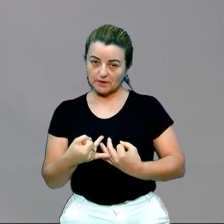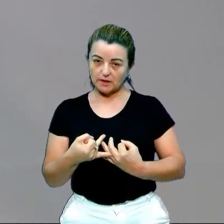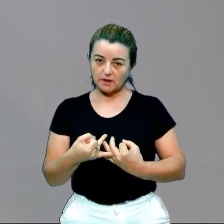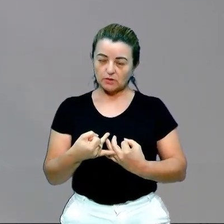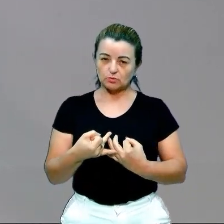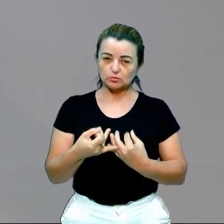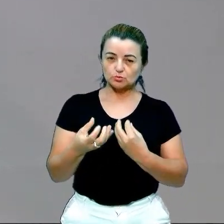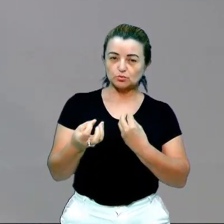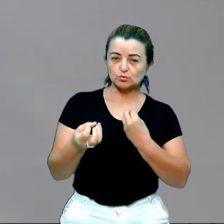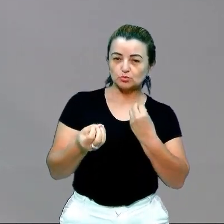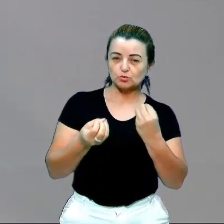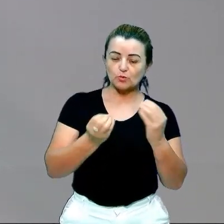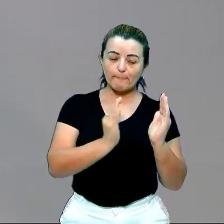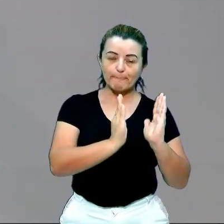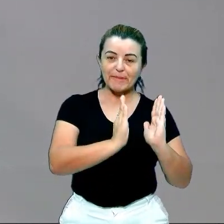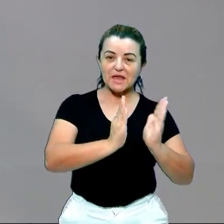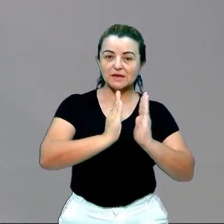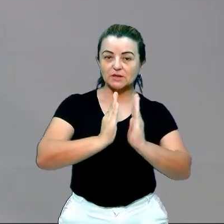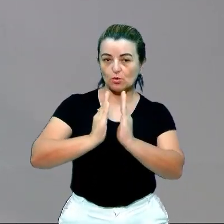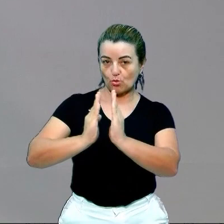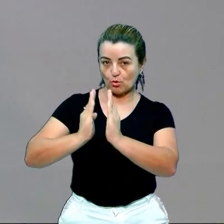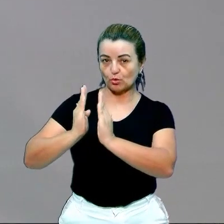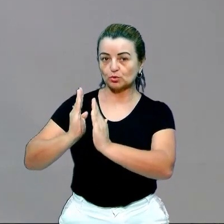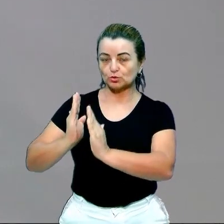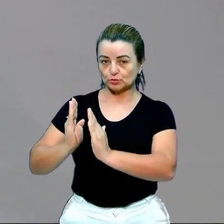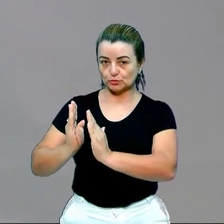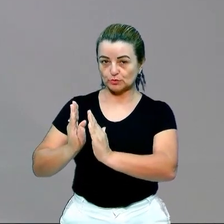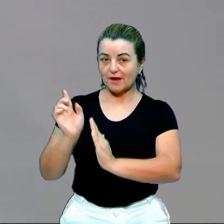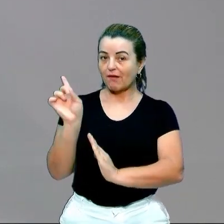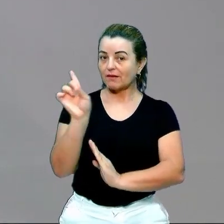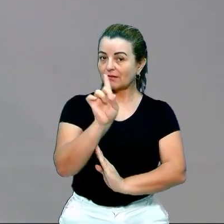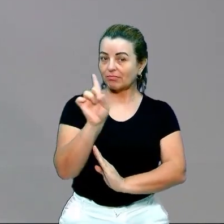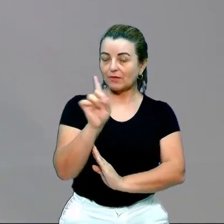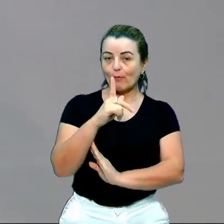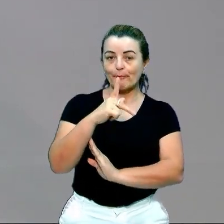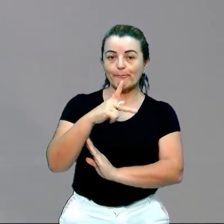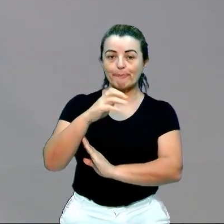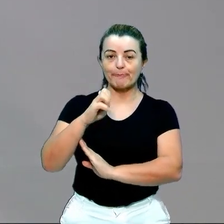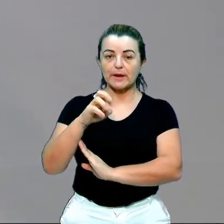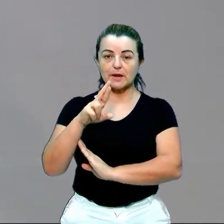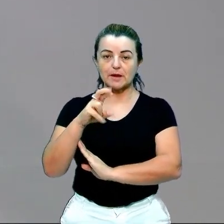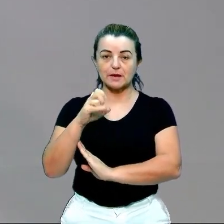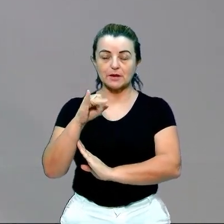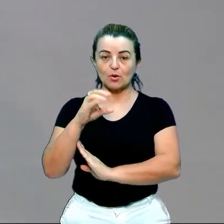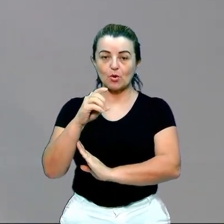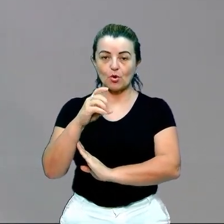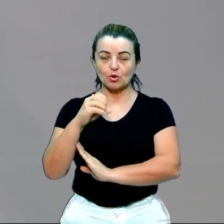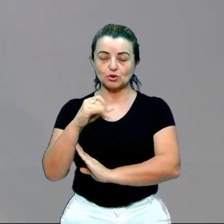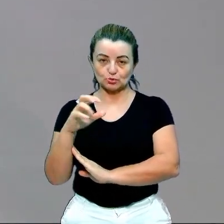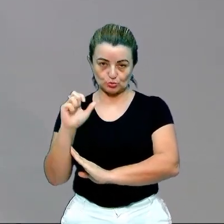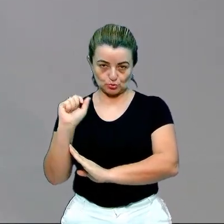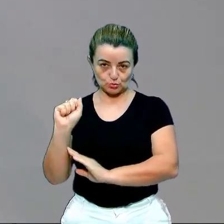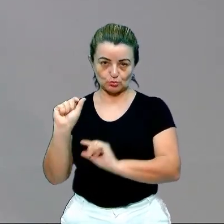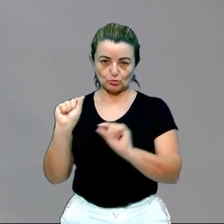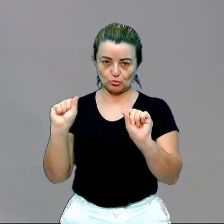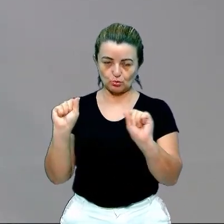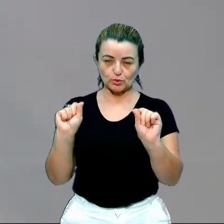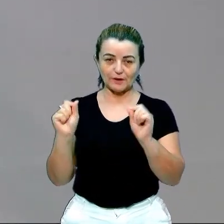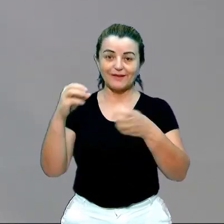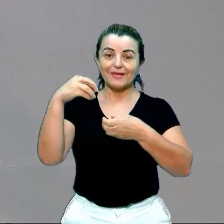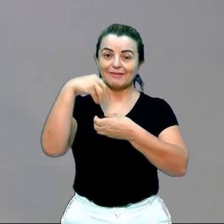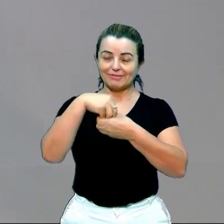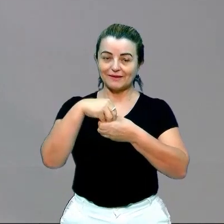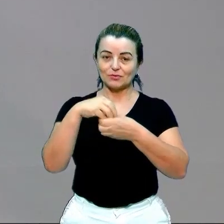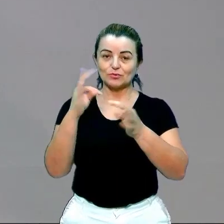aspectos periódicos e dos não periódicos da tabela periódica. Eu vou explicar para vocês como que